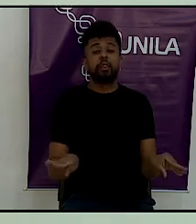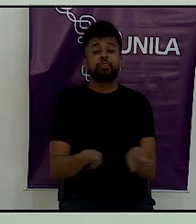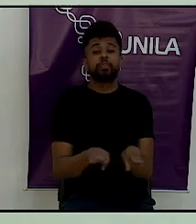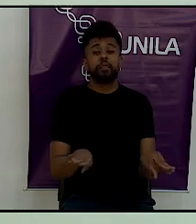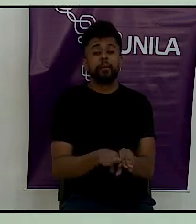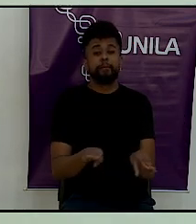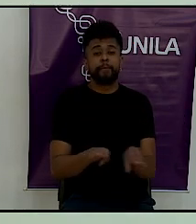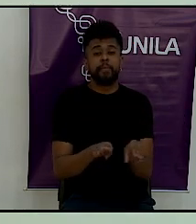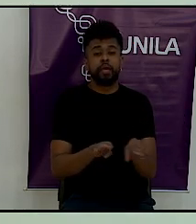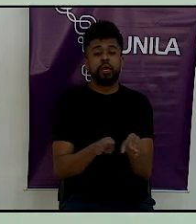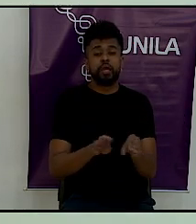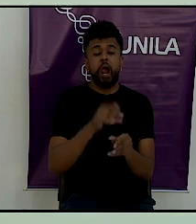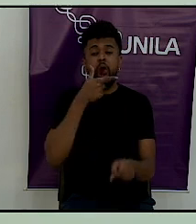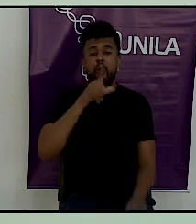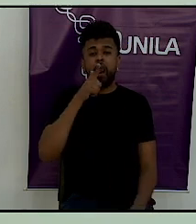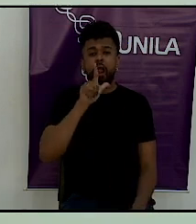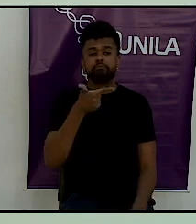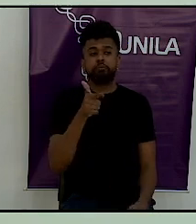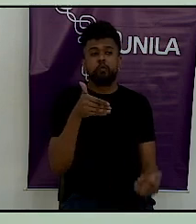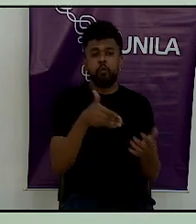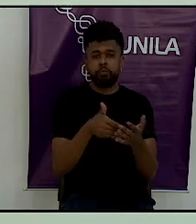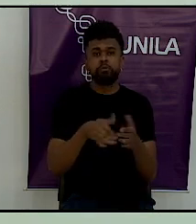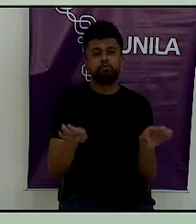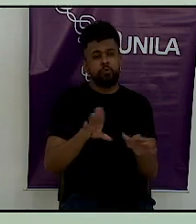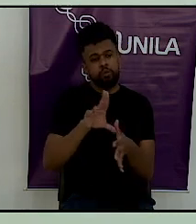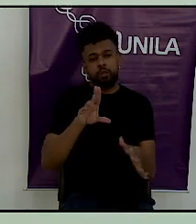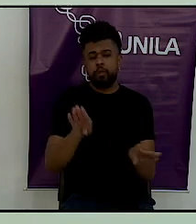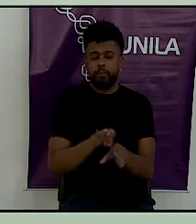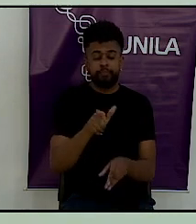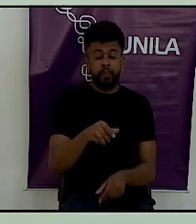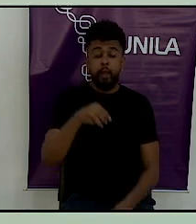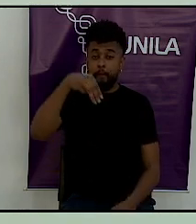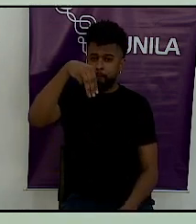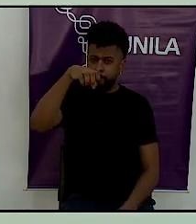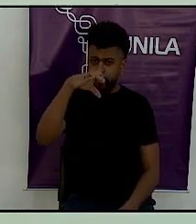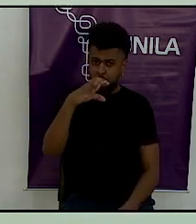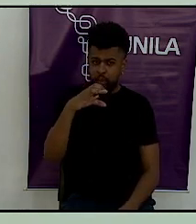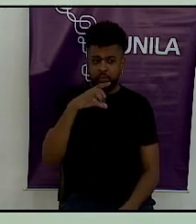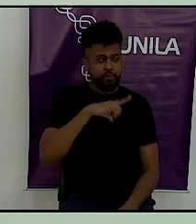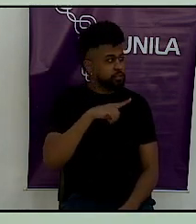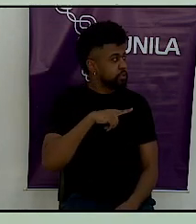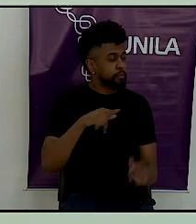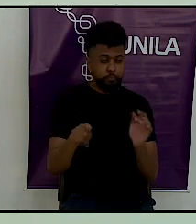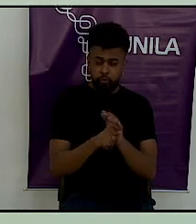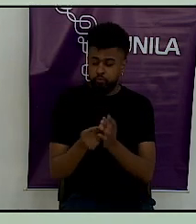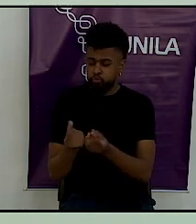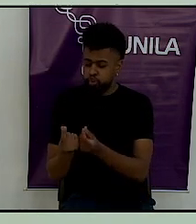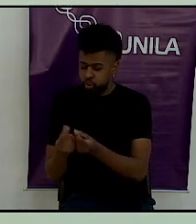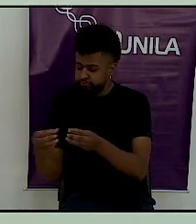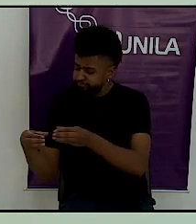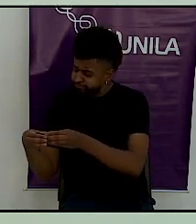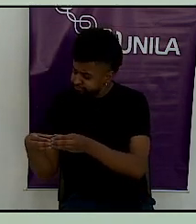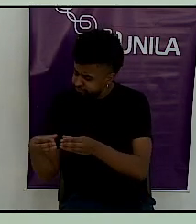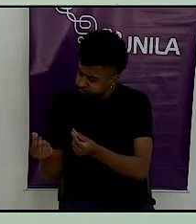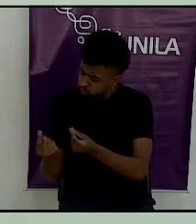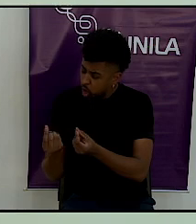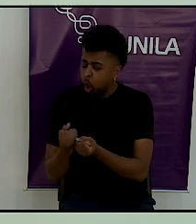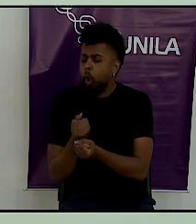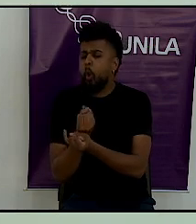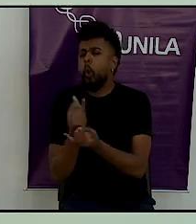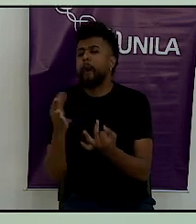matriz do Idioma Sem Fronteiras, que a UNILA também recebe. Então, o MEC, ele, na verdade, a gente fala, ele roda essas matrizes que vão dizer